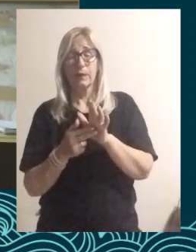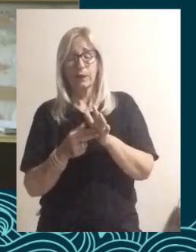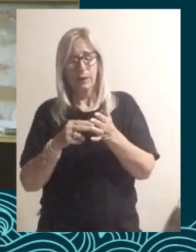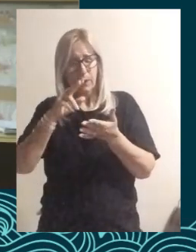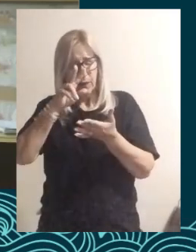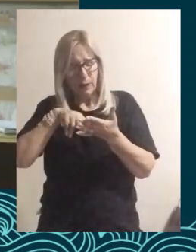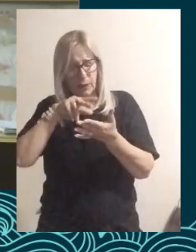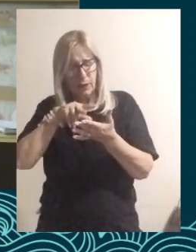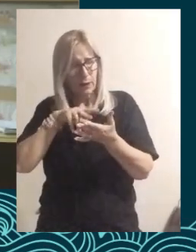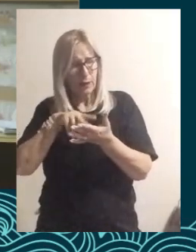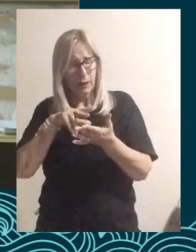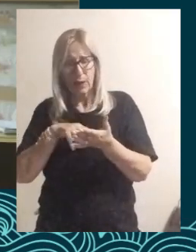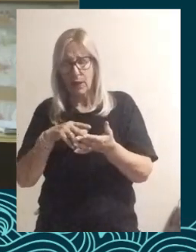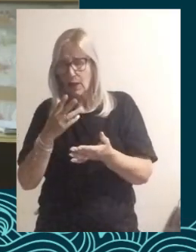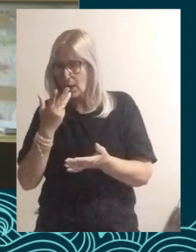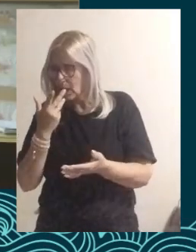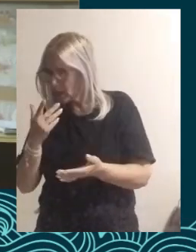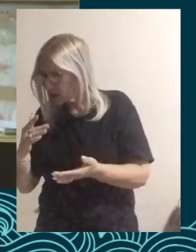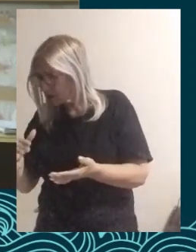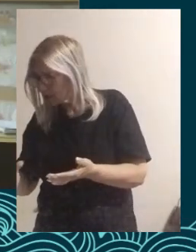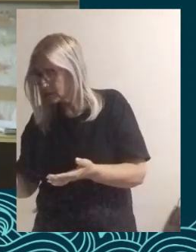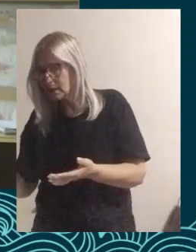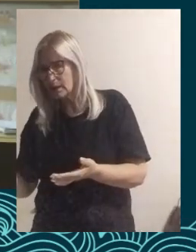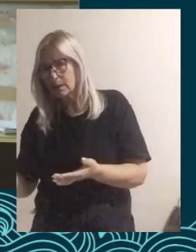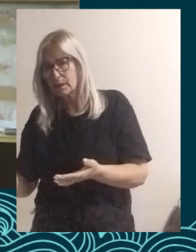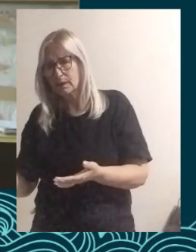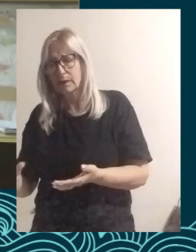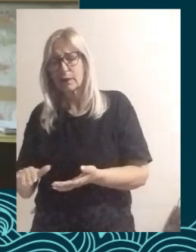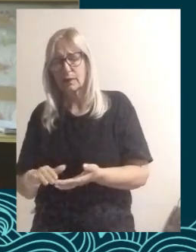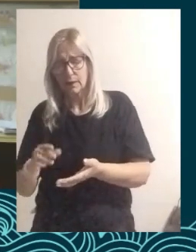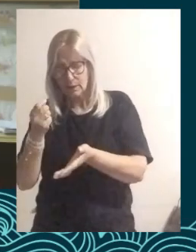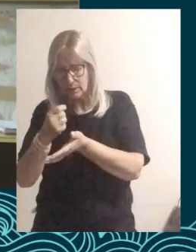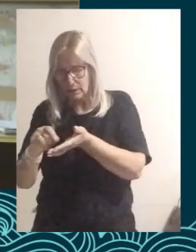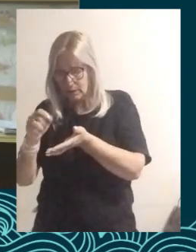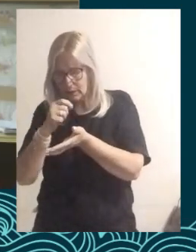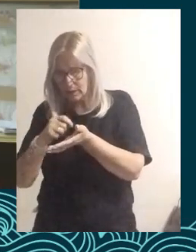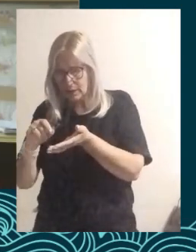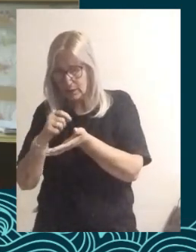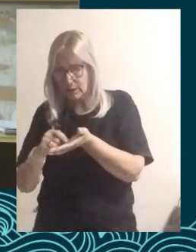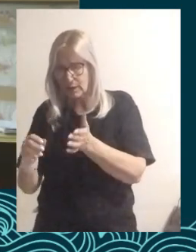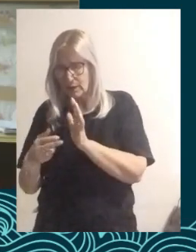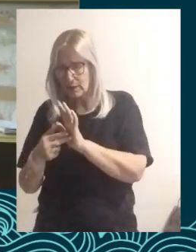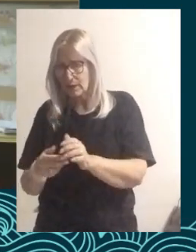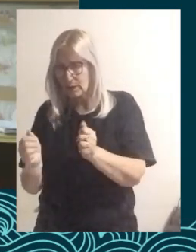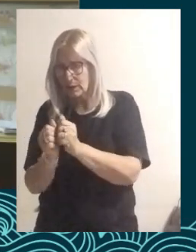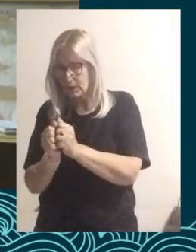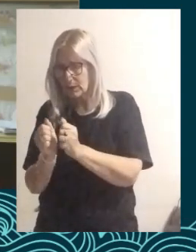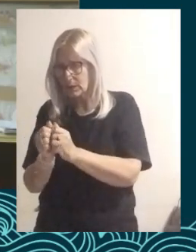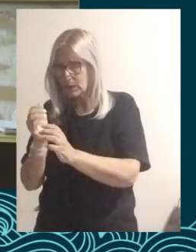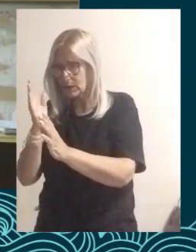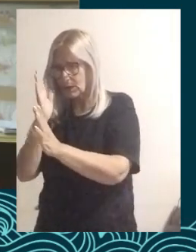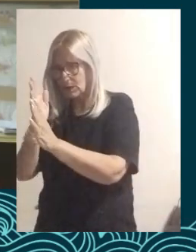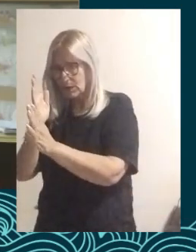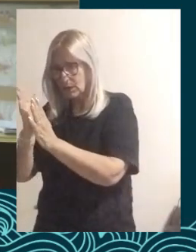enganada, os seus diários, quando você era menor, os teus pais colocavam